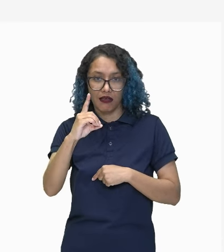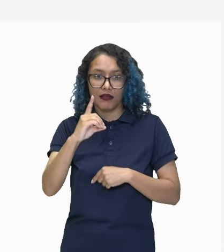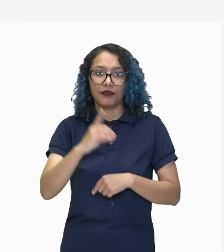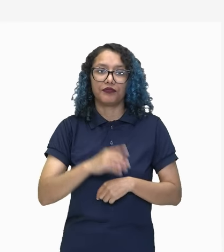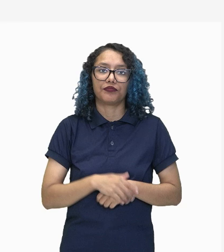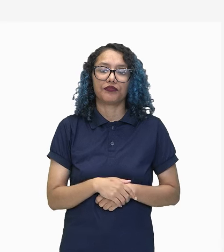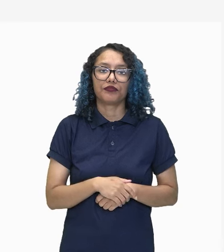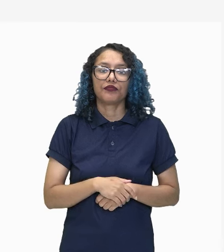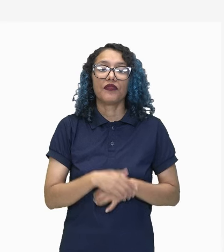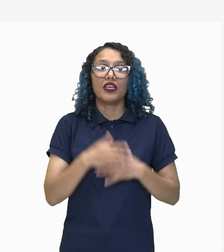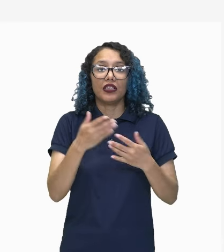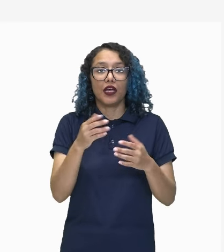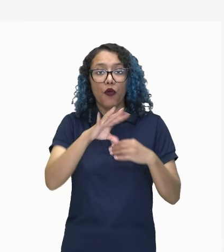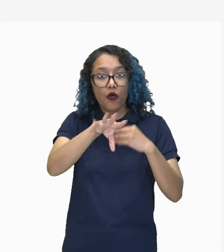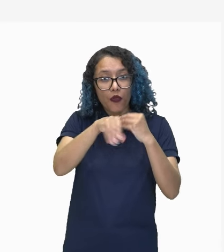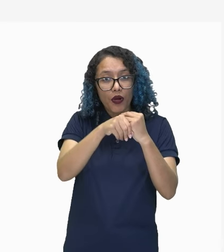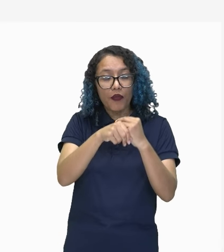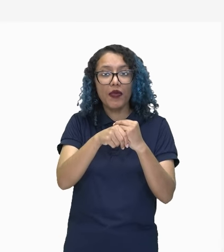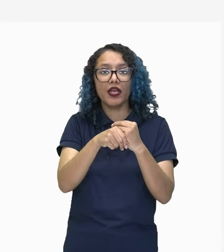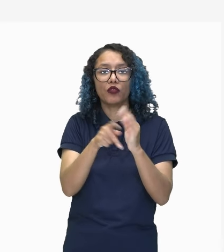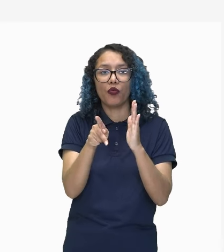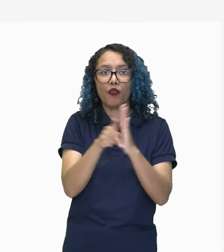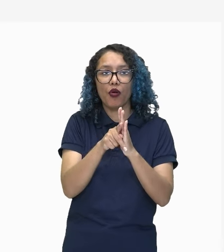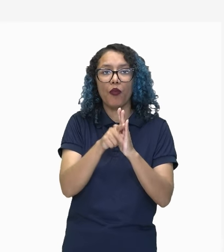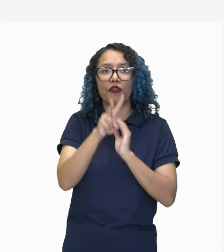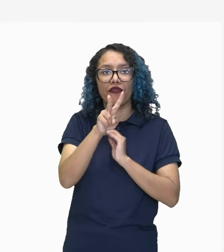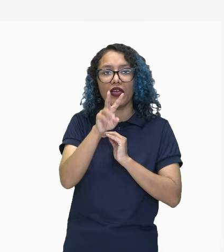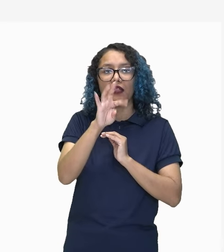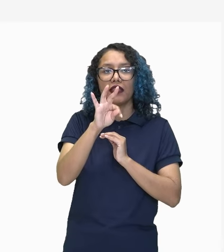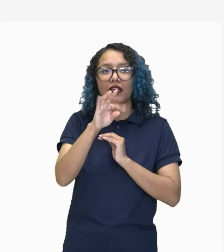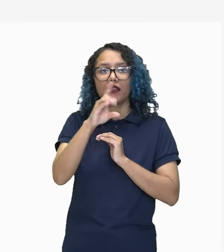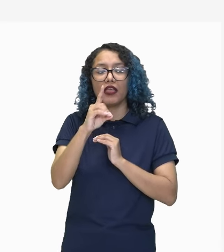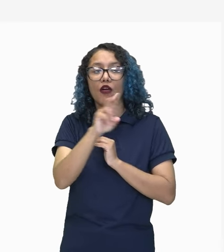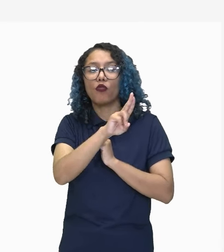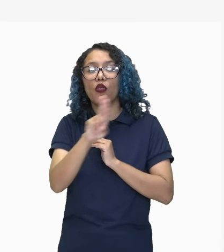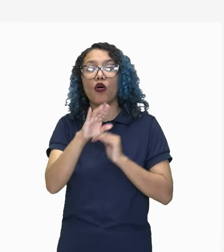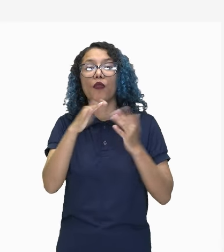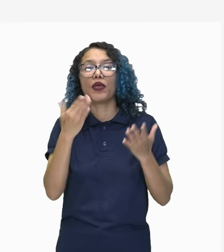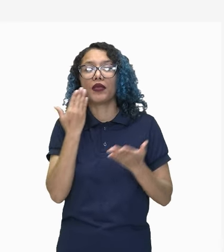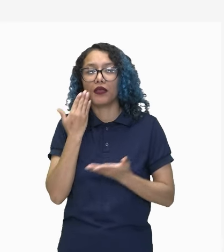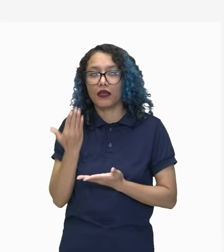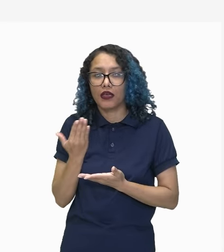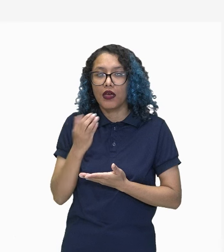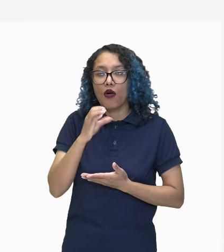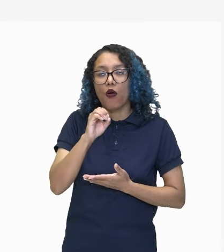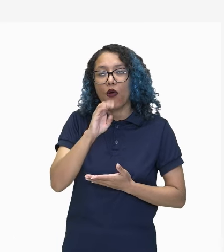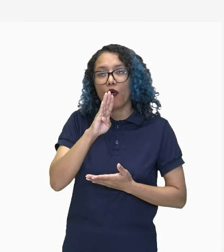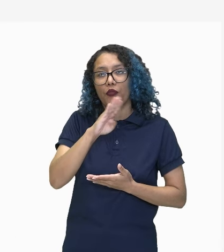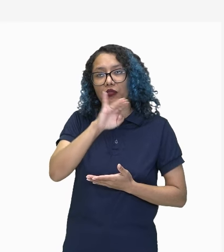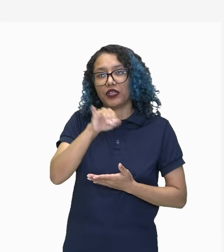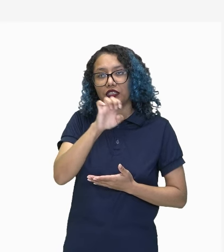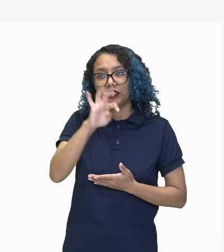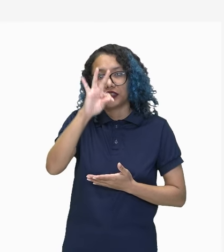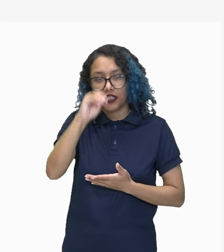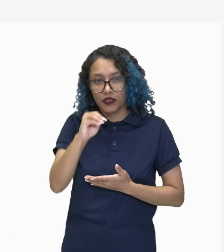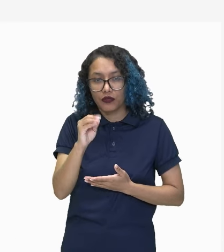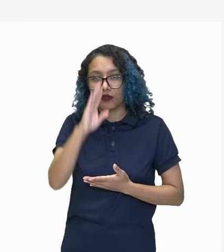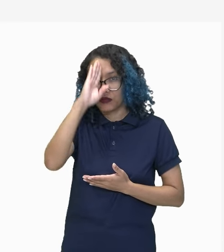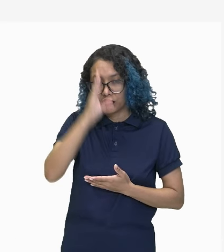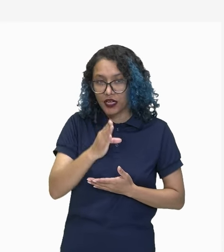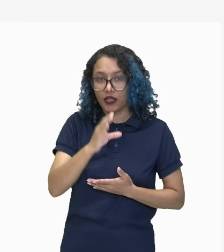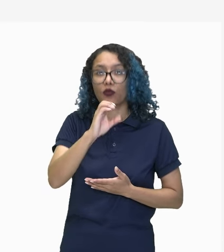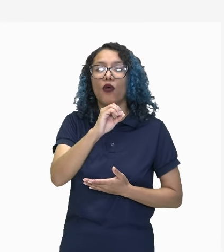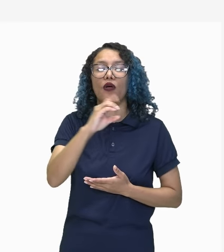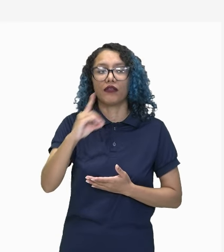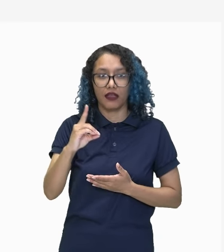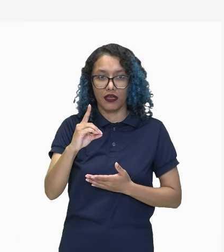do verbo transitivo direto vai receber o nome de objeto direto. E aí, em termos de definição, quando